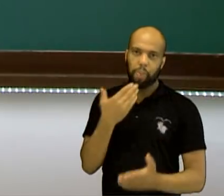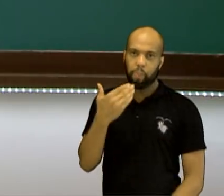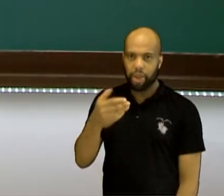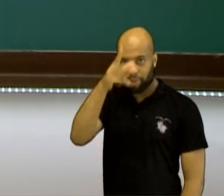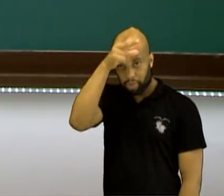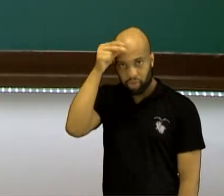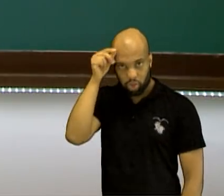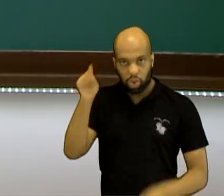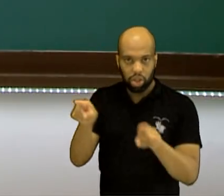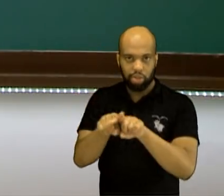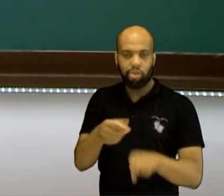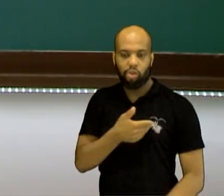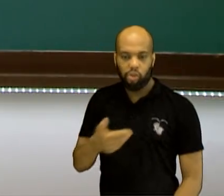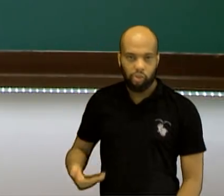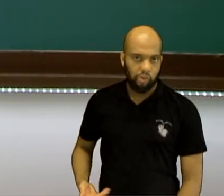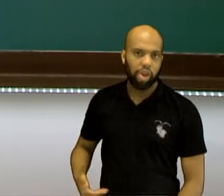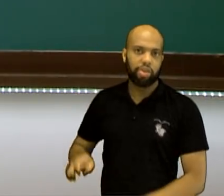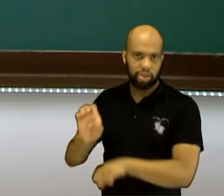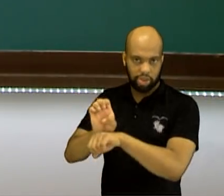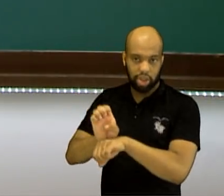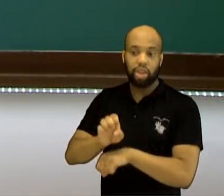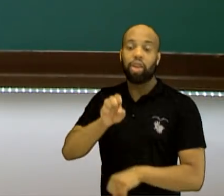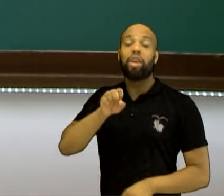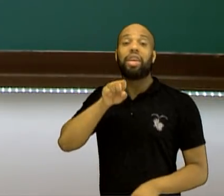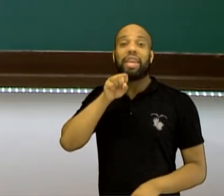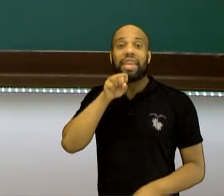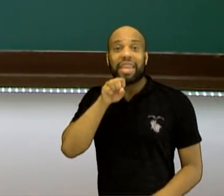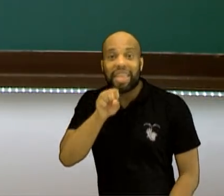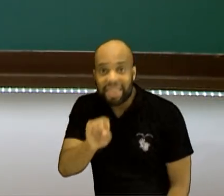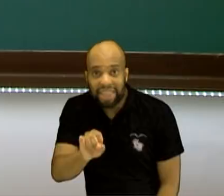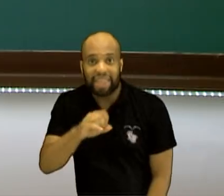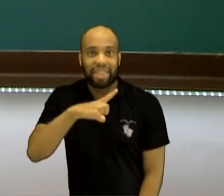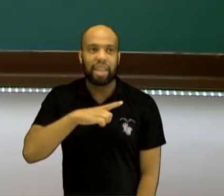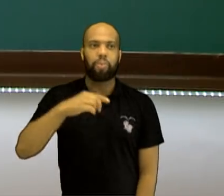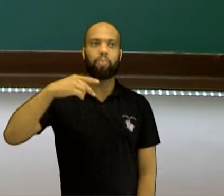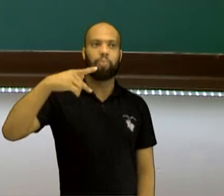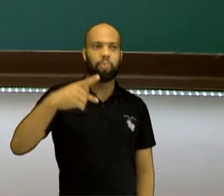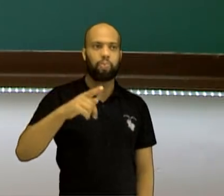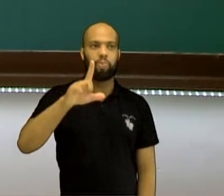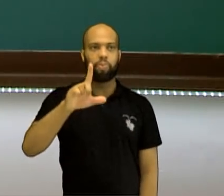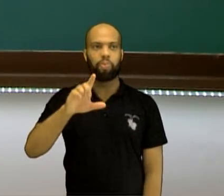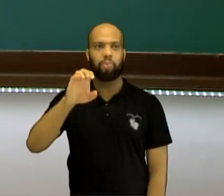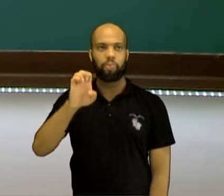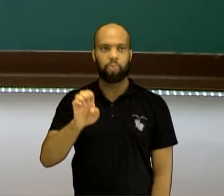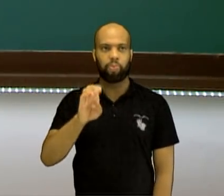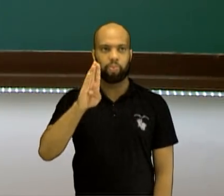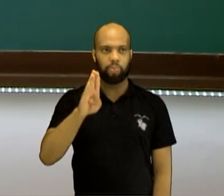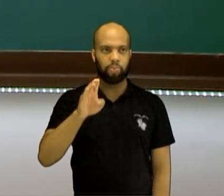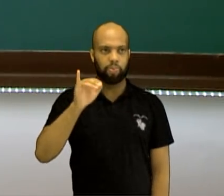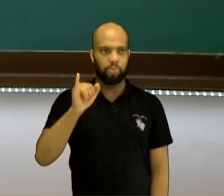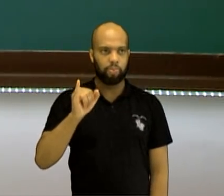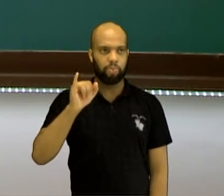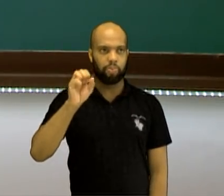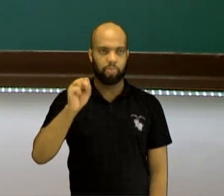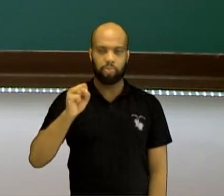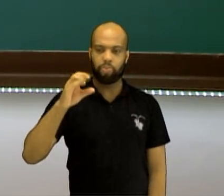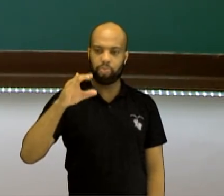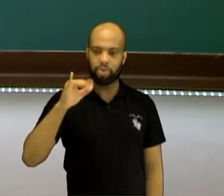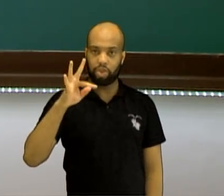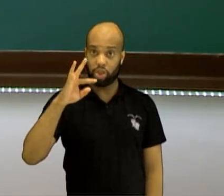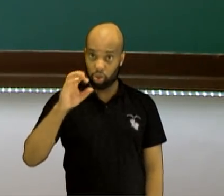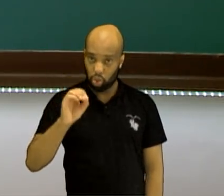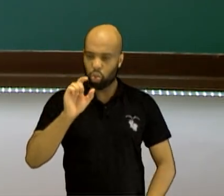né. Podemos participar quando solicitado de plebiscitos, né, que é uma resolução que é submetida ao julgamento do